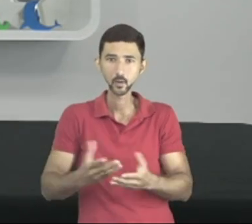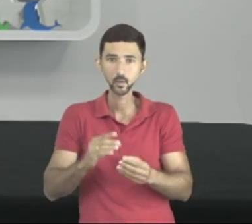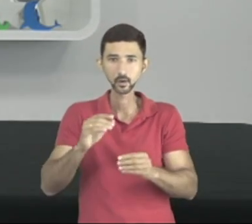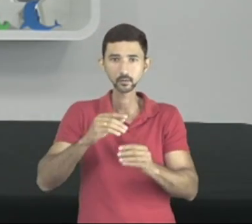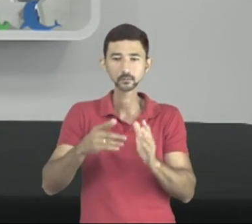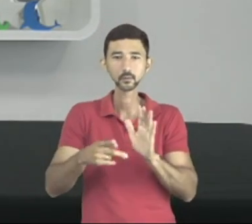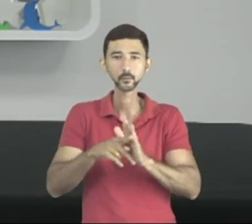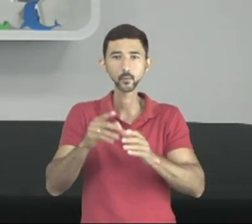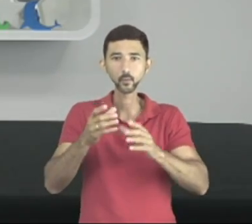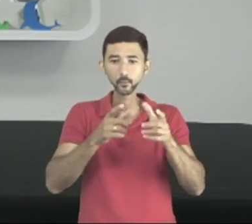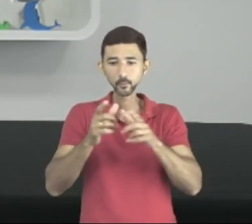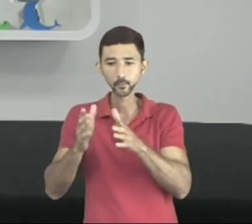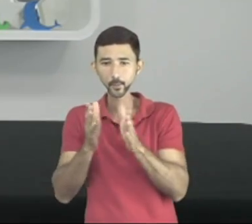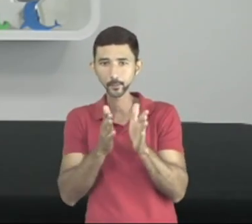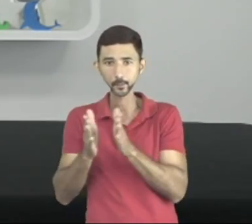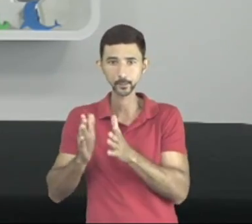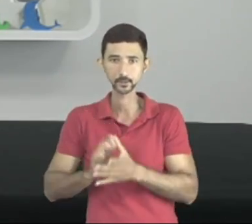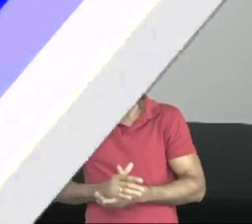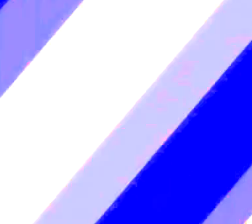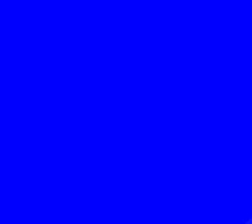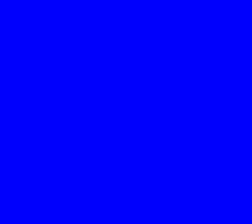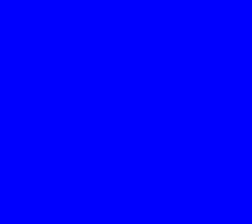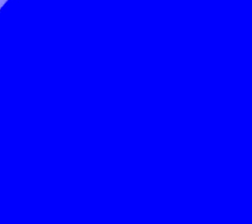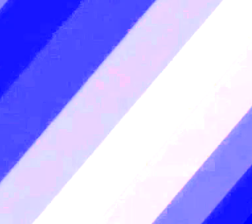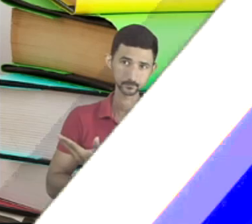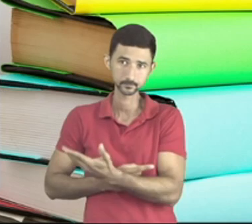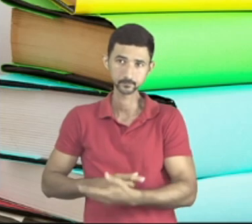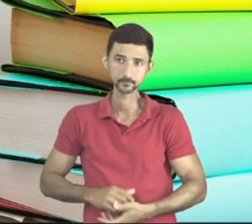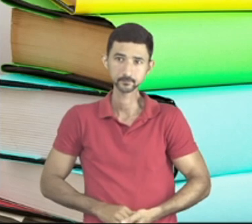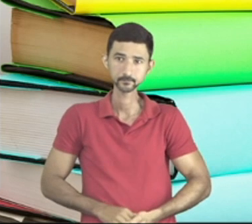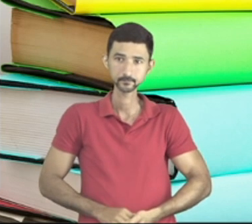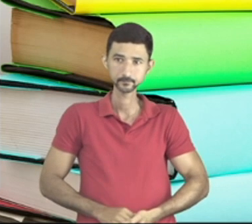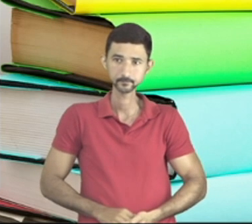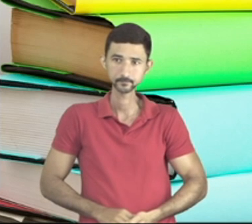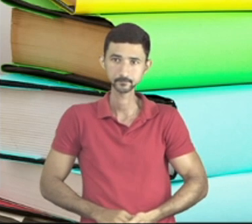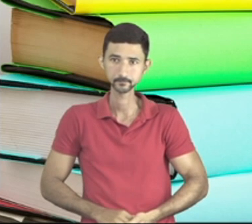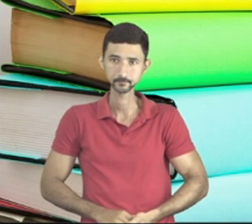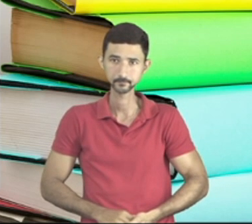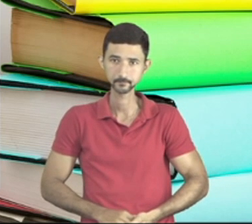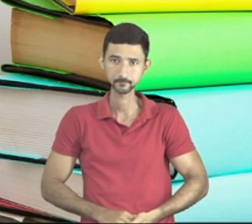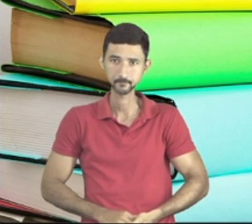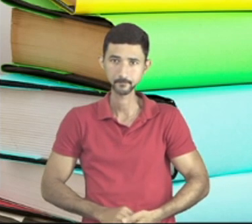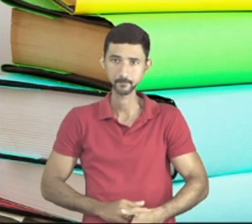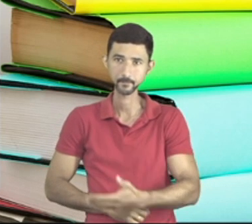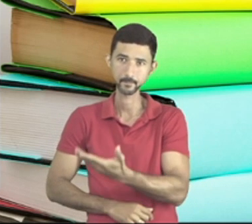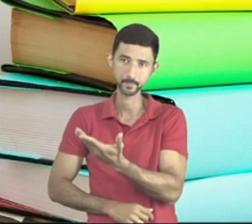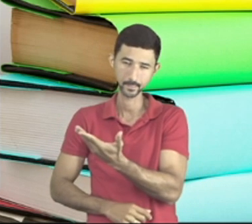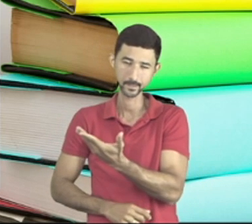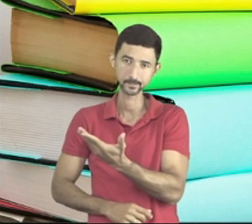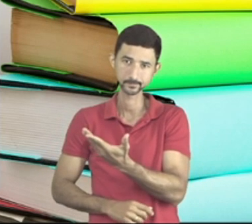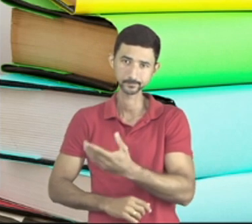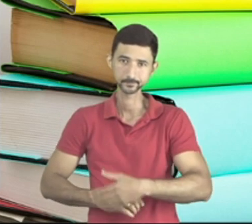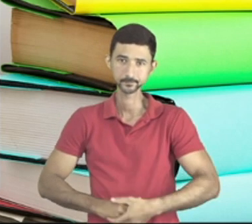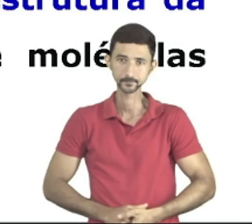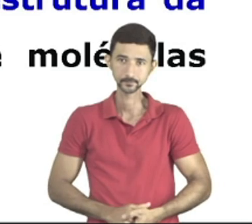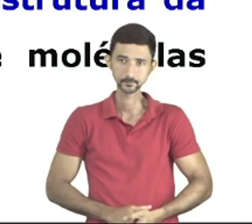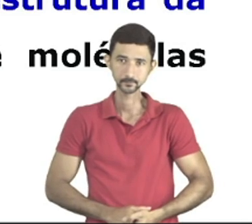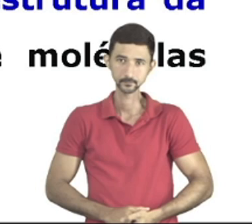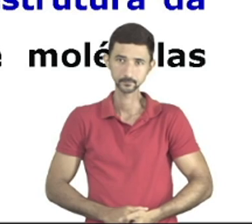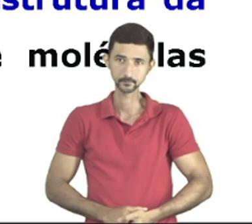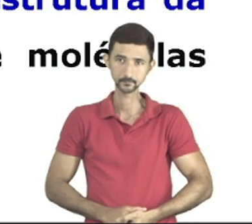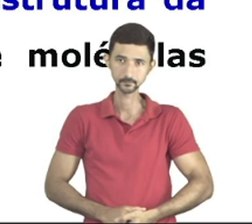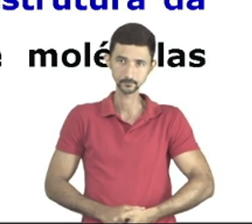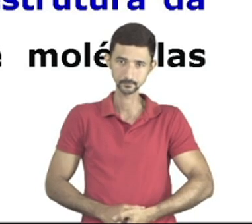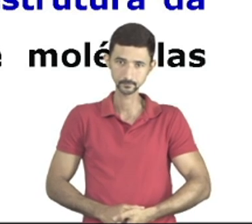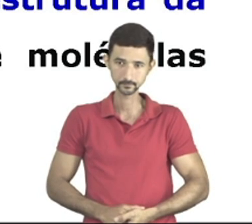suas propriedades. Vamos lá, gente, acompanha comigo aqui, ó. Então, propriedades da matéria, é isso aí que a gente vai estudar. E